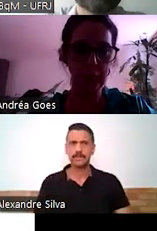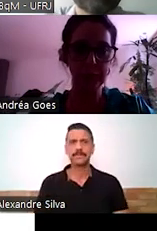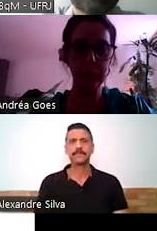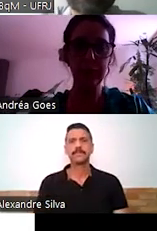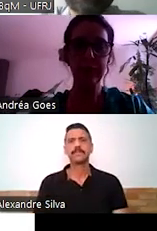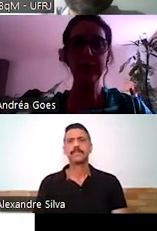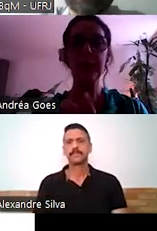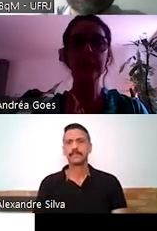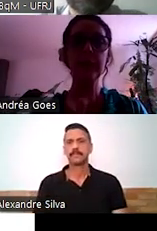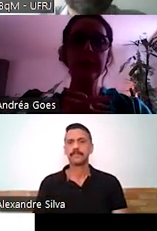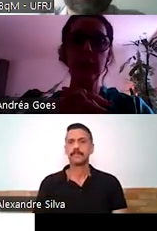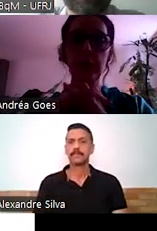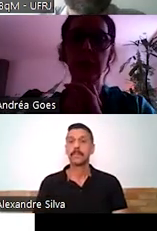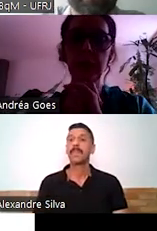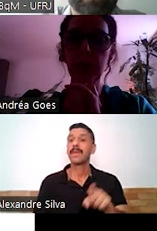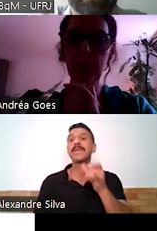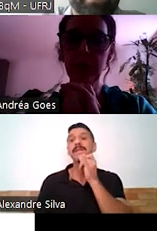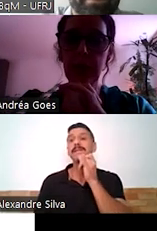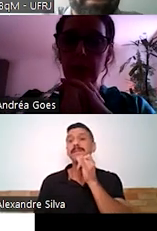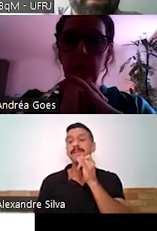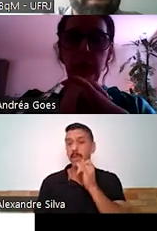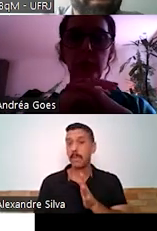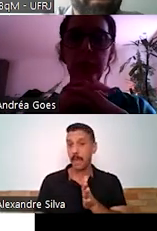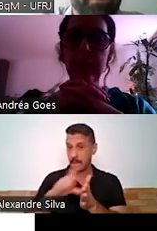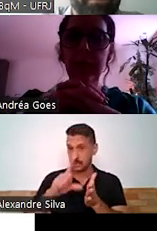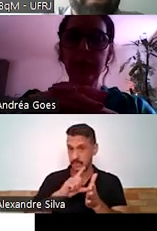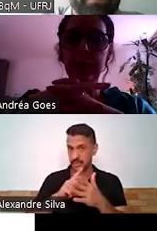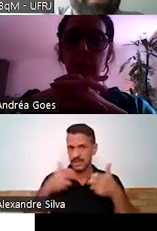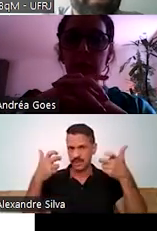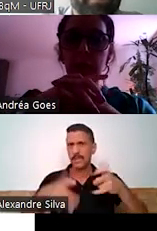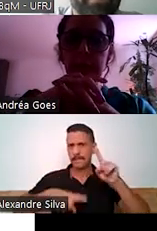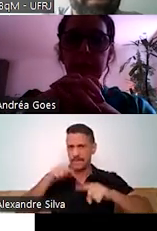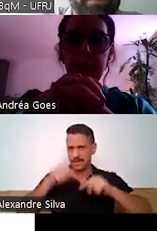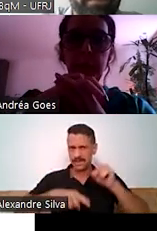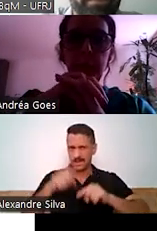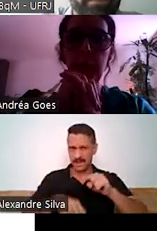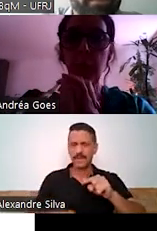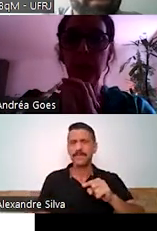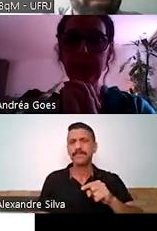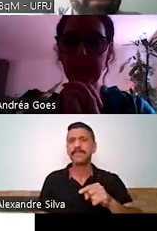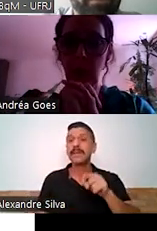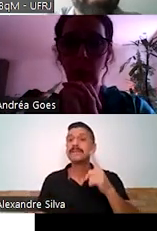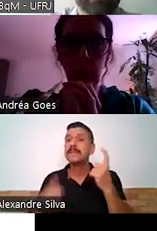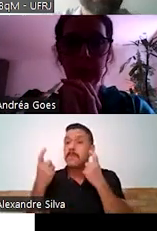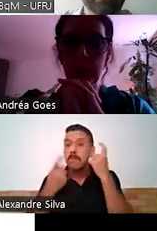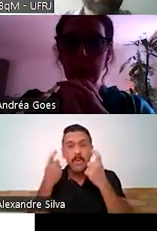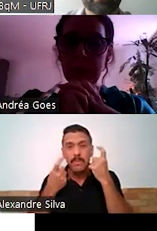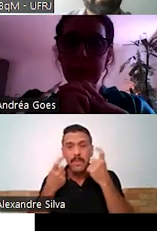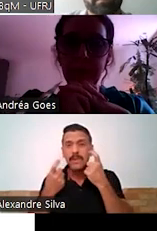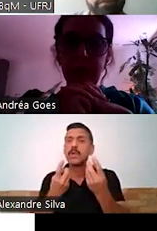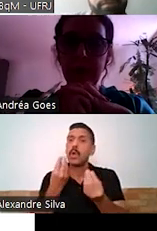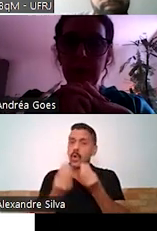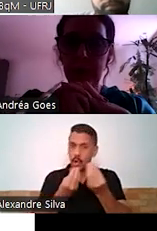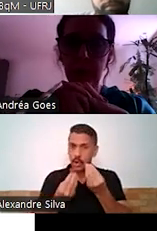Murilo, próximo. E aqui, para dar um exemplo, antes de entrar nos materiais, então, é sempre uma preocupação. Como é que as